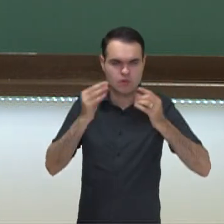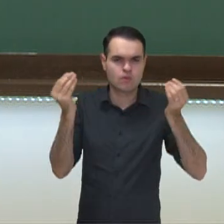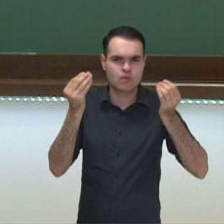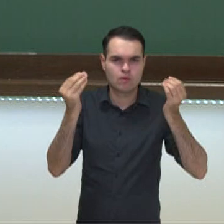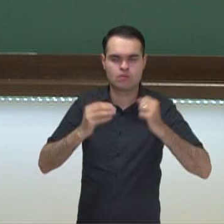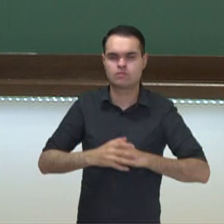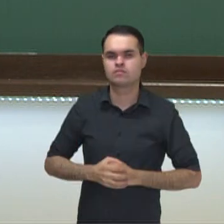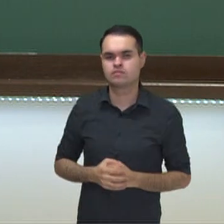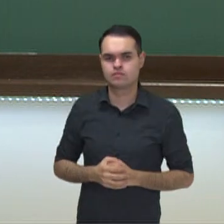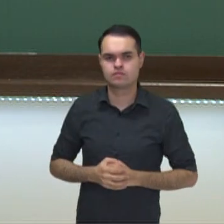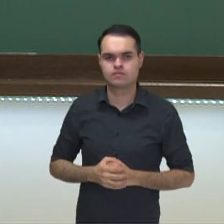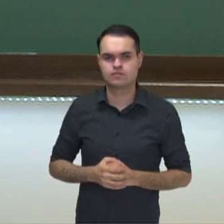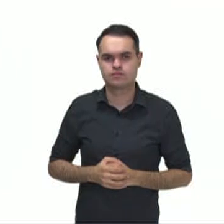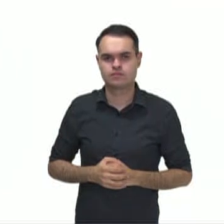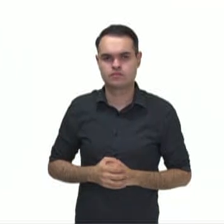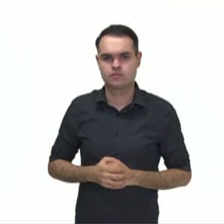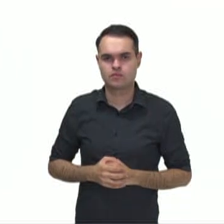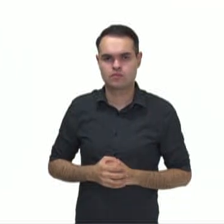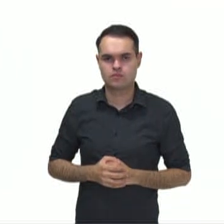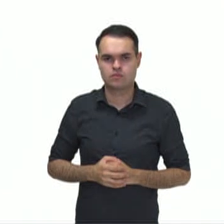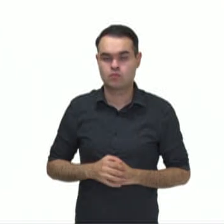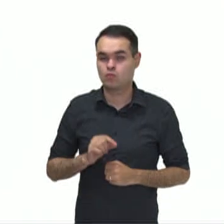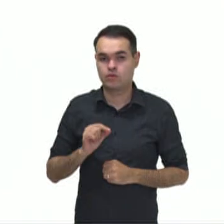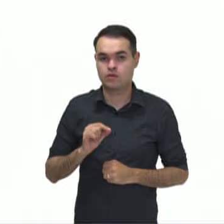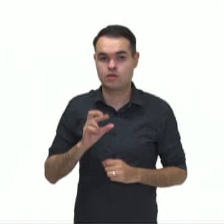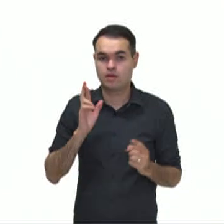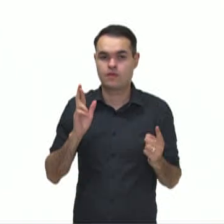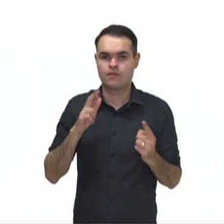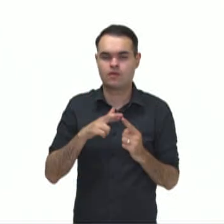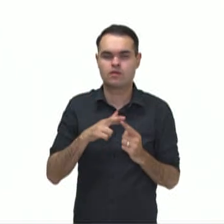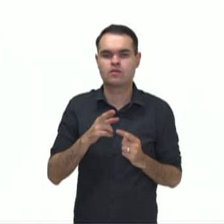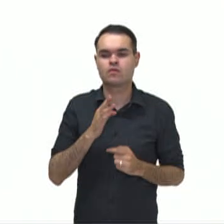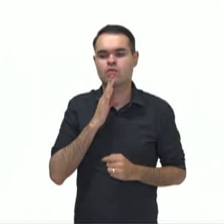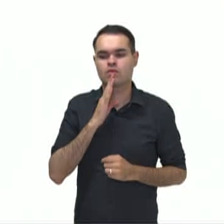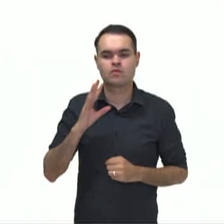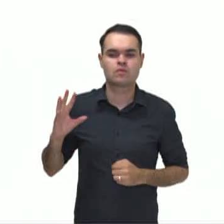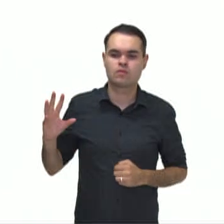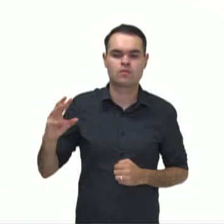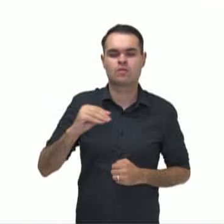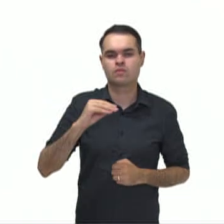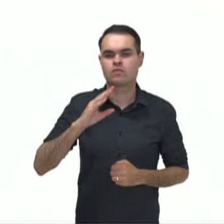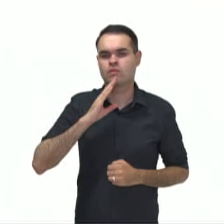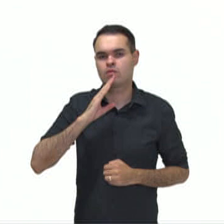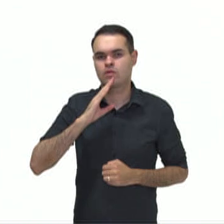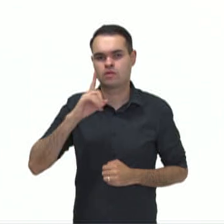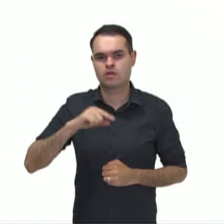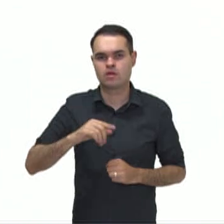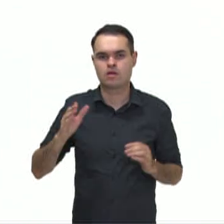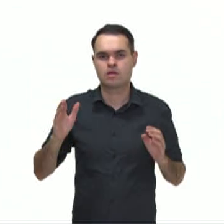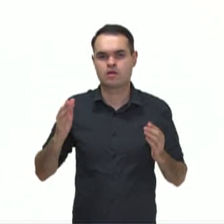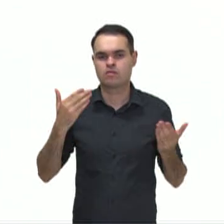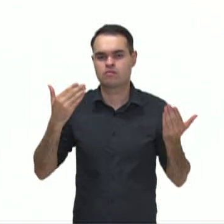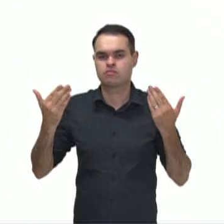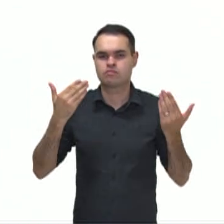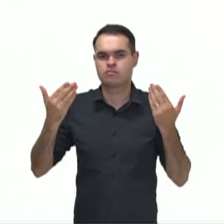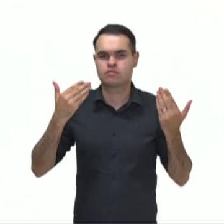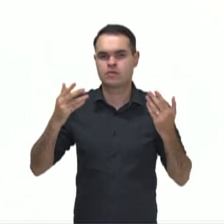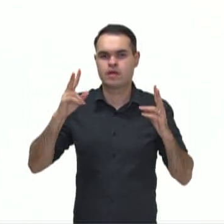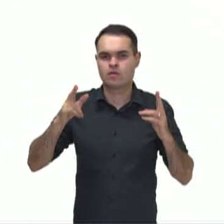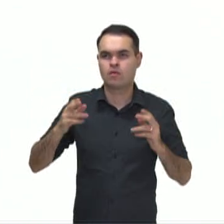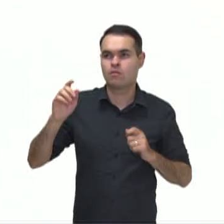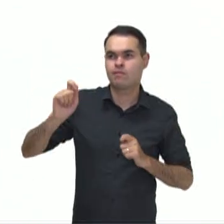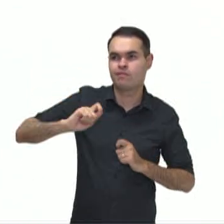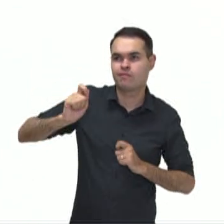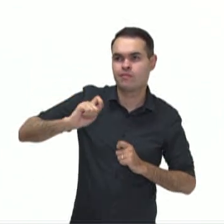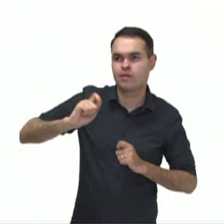Vejamos. Foram usadas referências conhecidas por todos, ou seja, a comparação com a pipa subindo